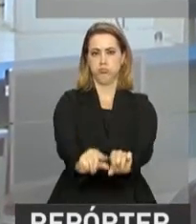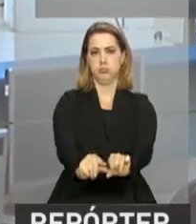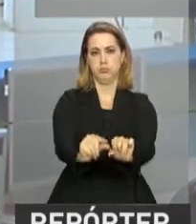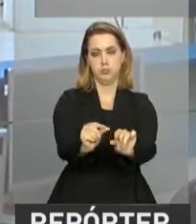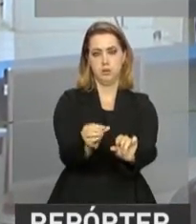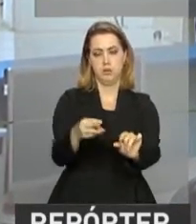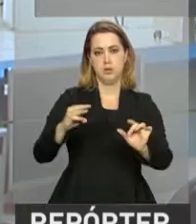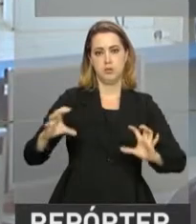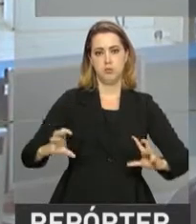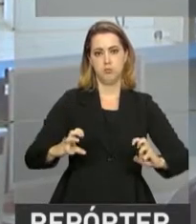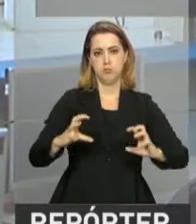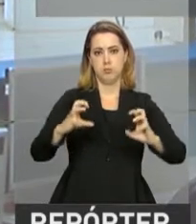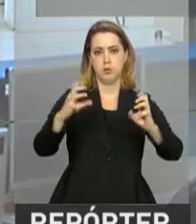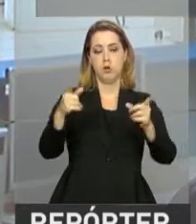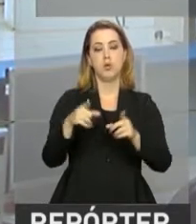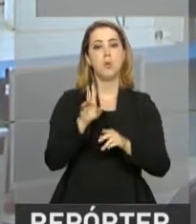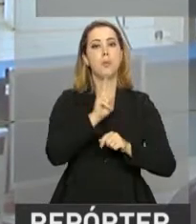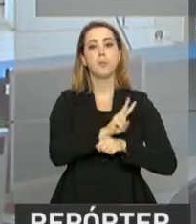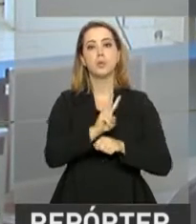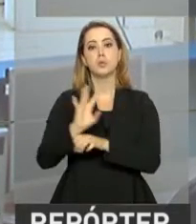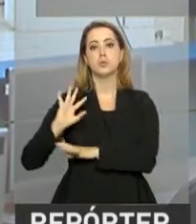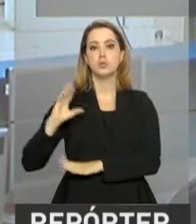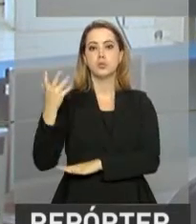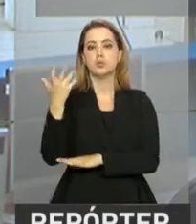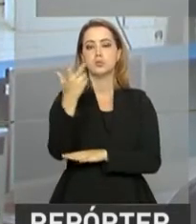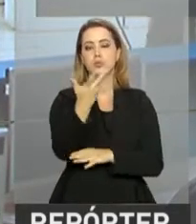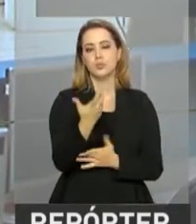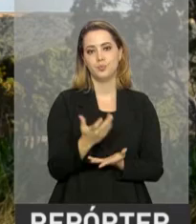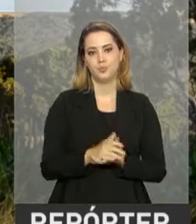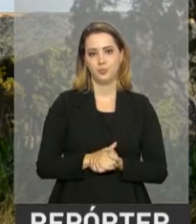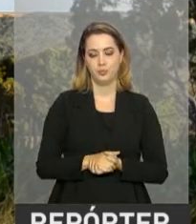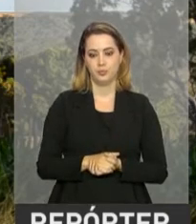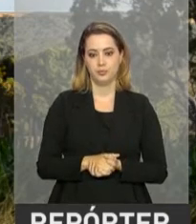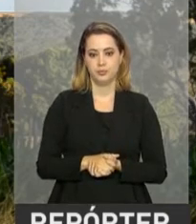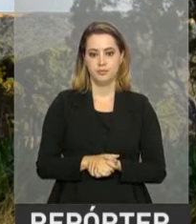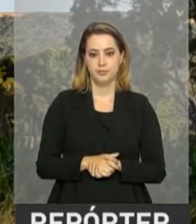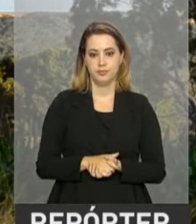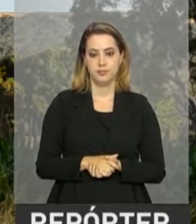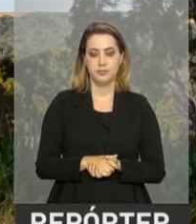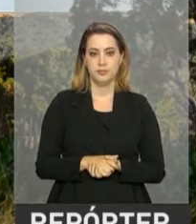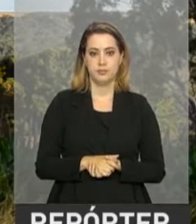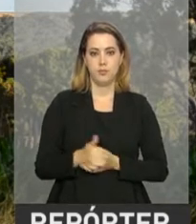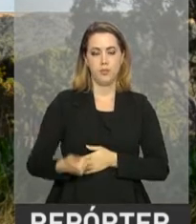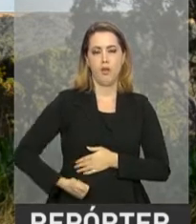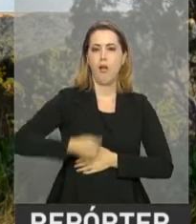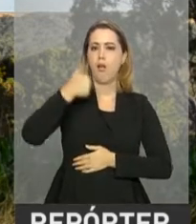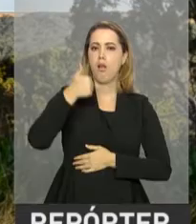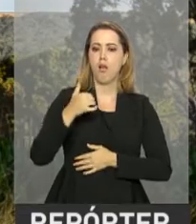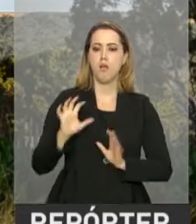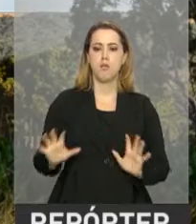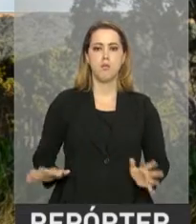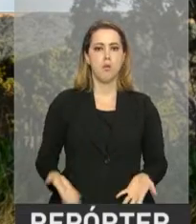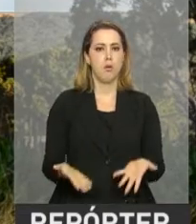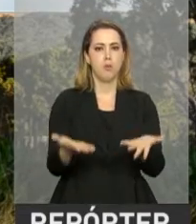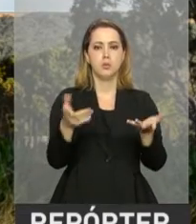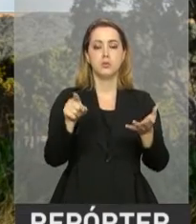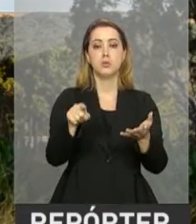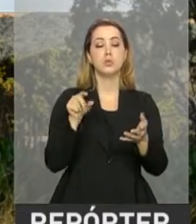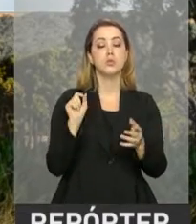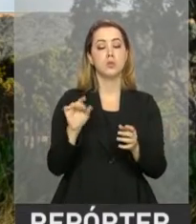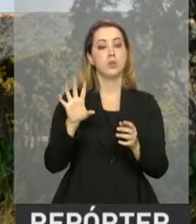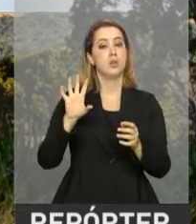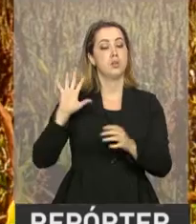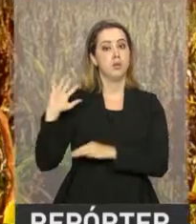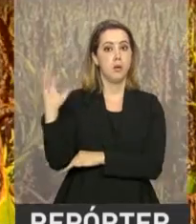proteger o meio ambiente sem perder a produtividade melhorar a produtividade de forma sustentável com